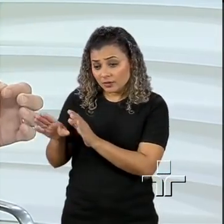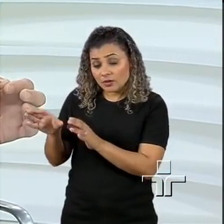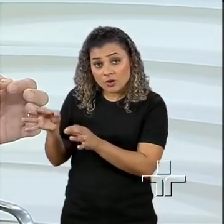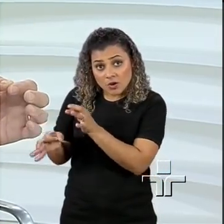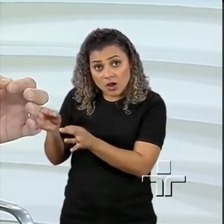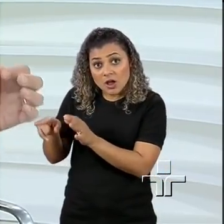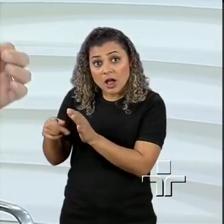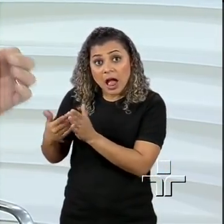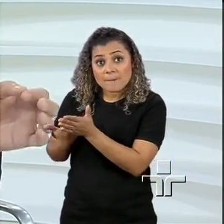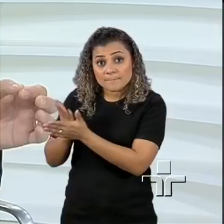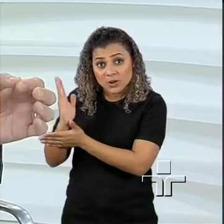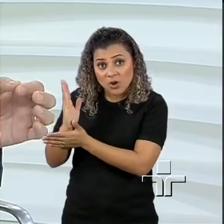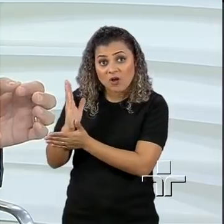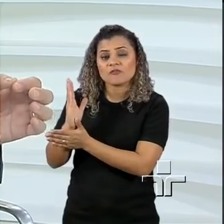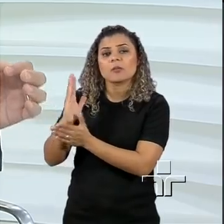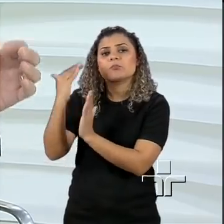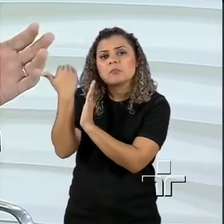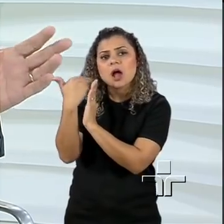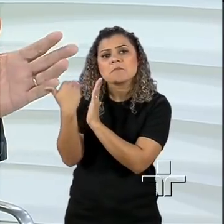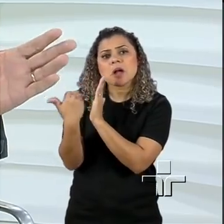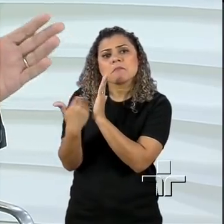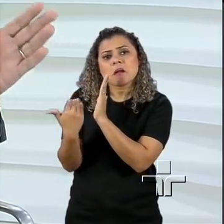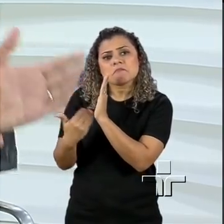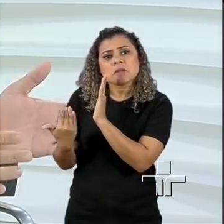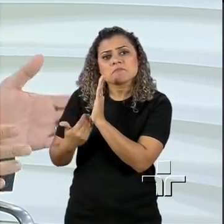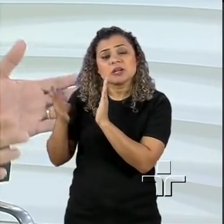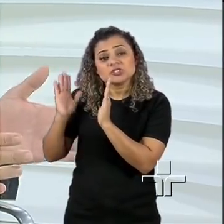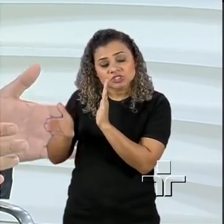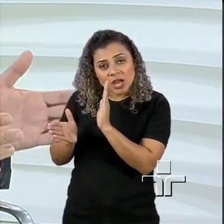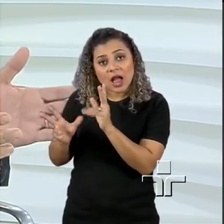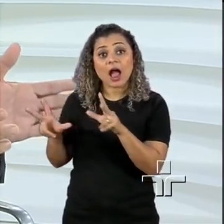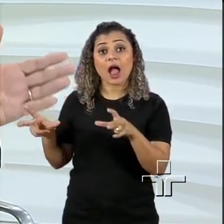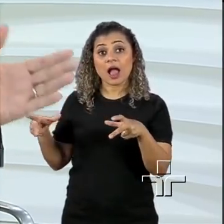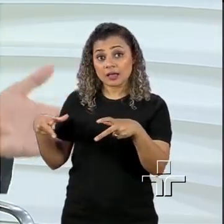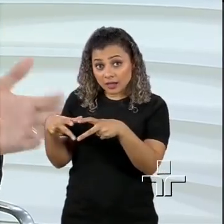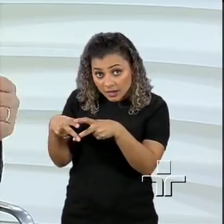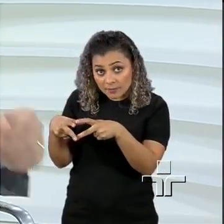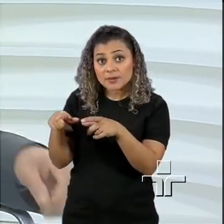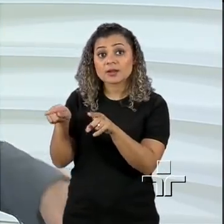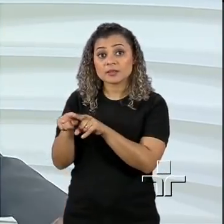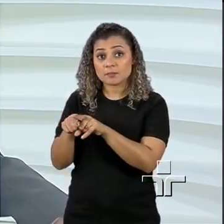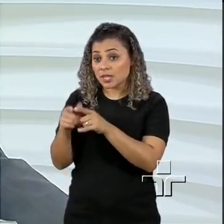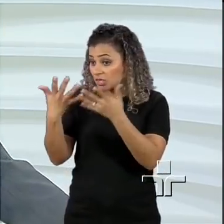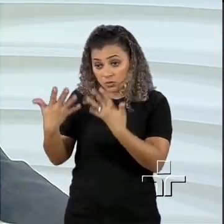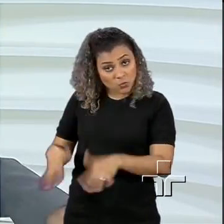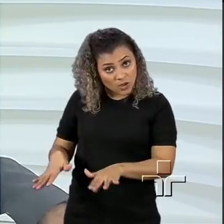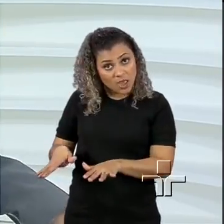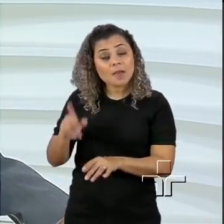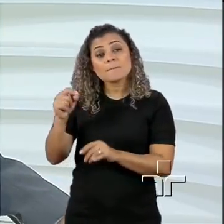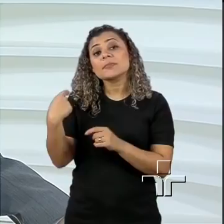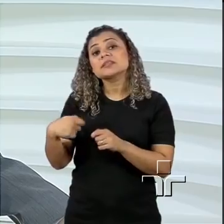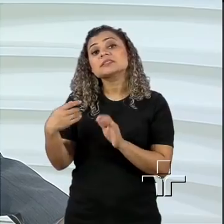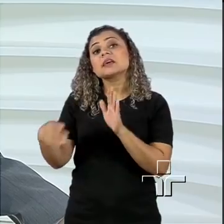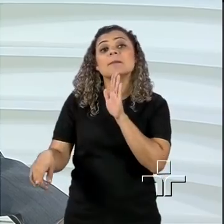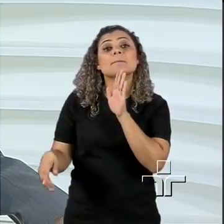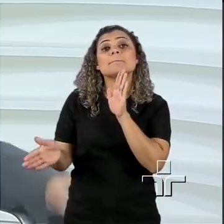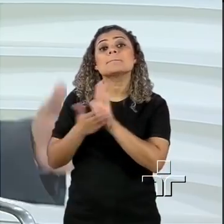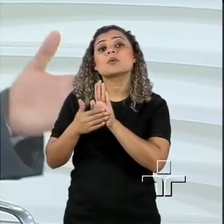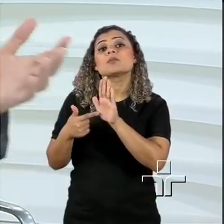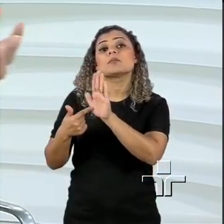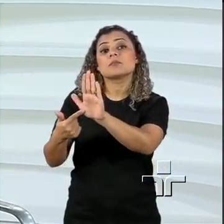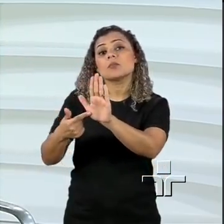gestor e a Câmara, no caso, quer rejeitar, é preciso aparecer um outro